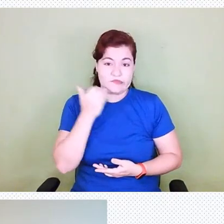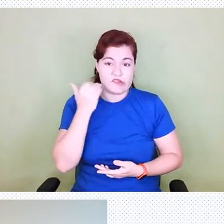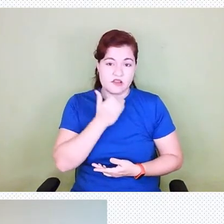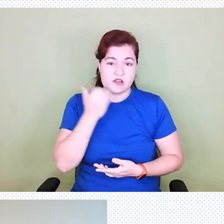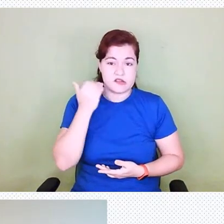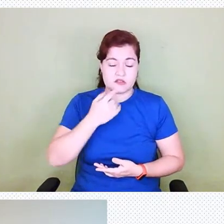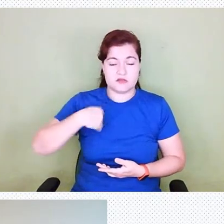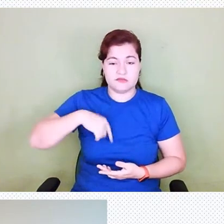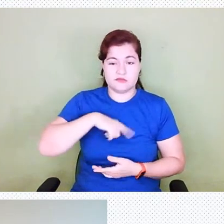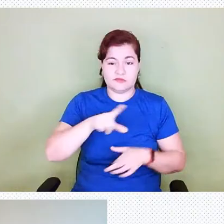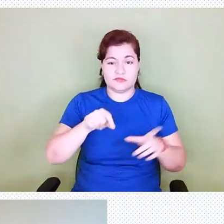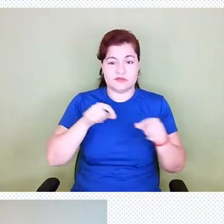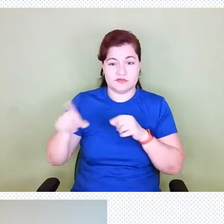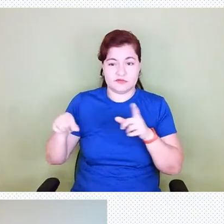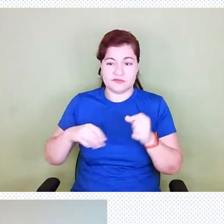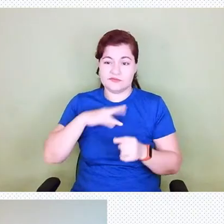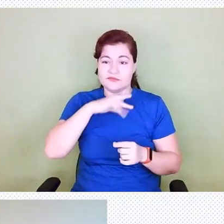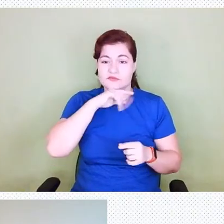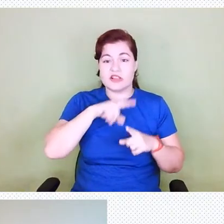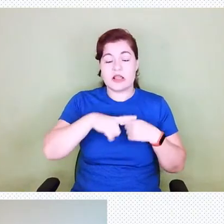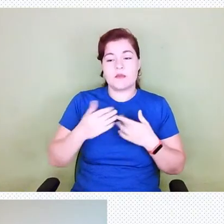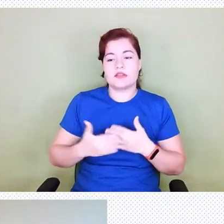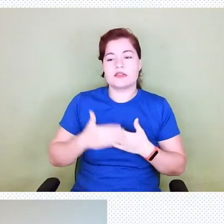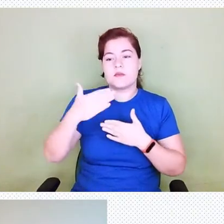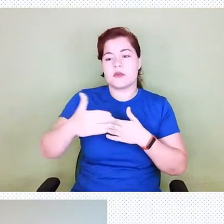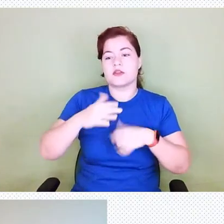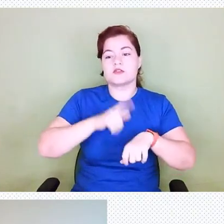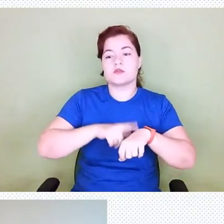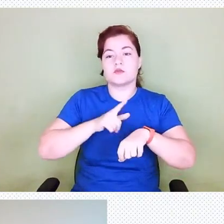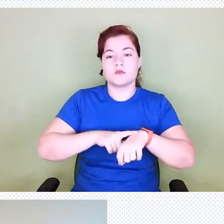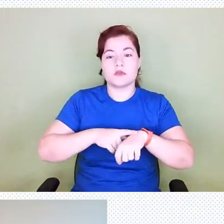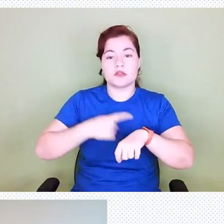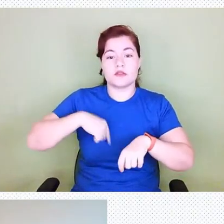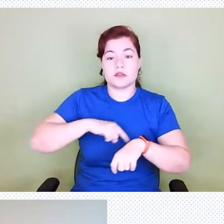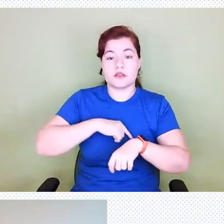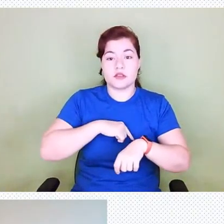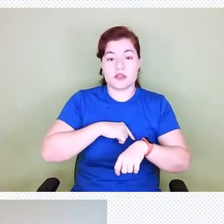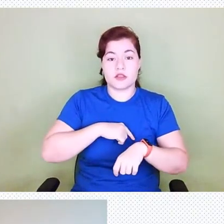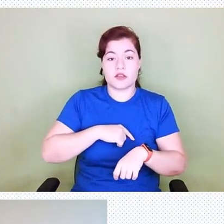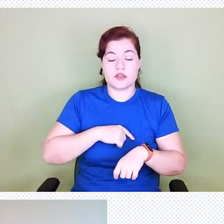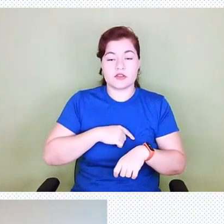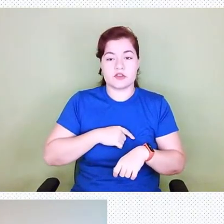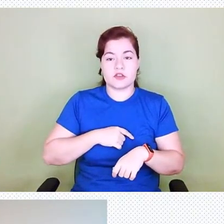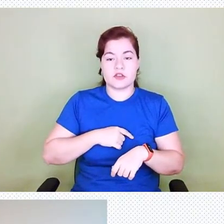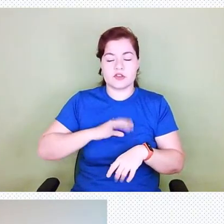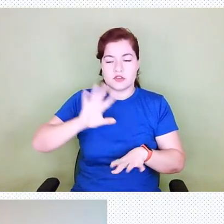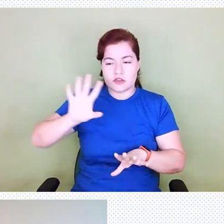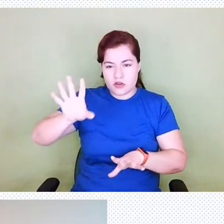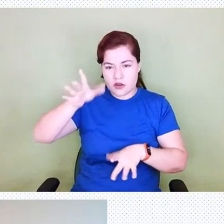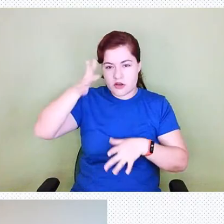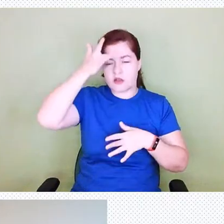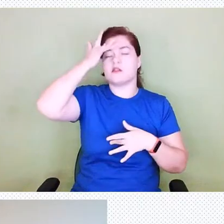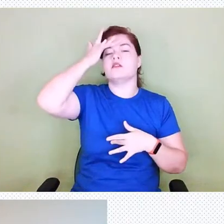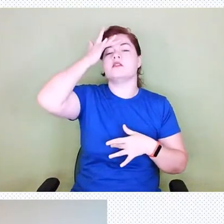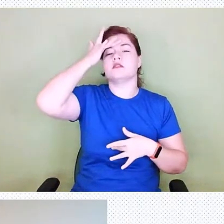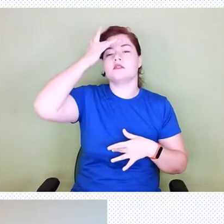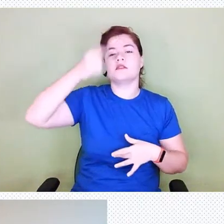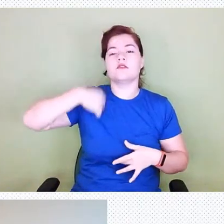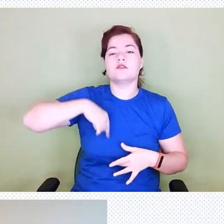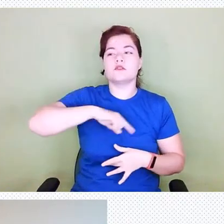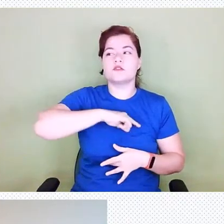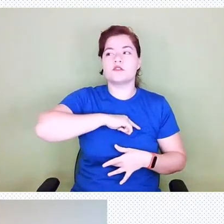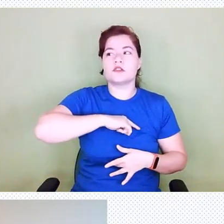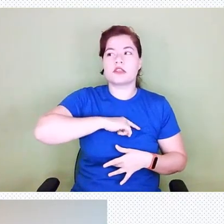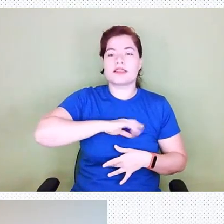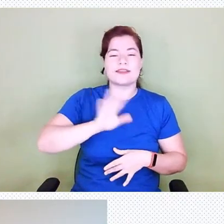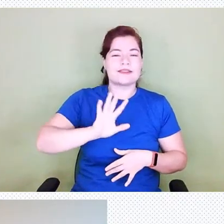nossas escolhas enganosas, mas a partir do momento que nós vamos tomando consciência de que aquilo não